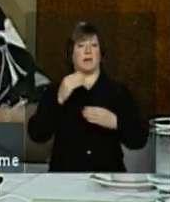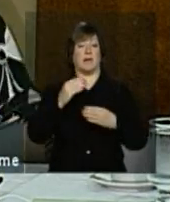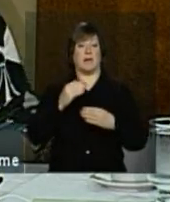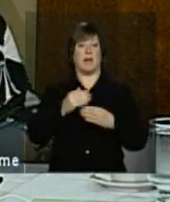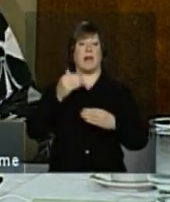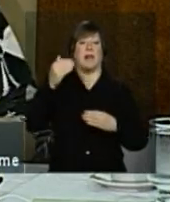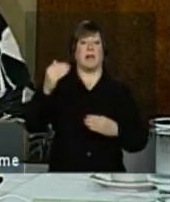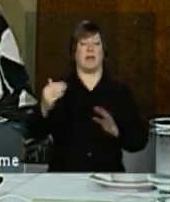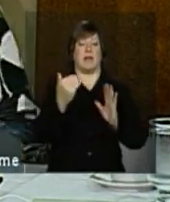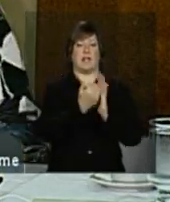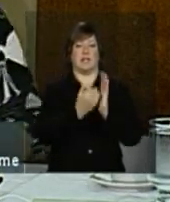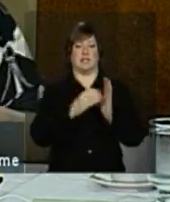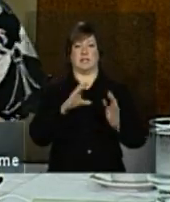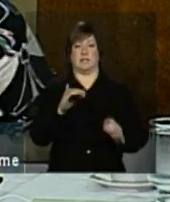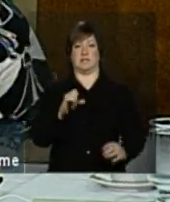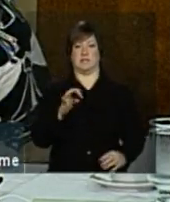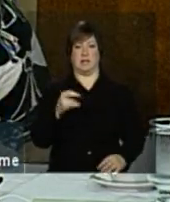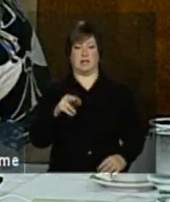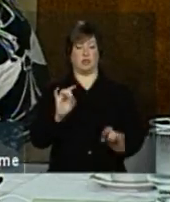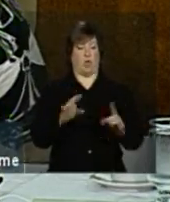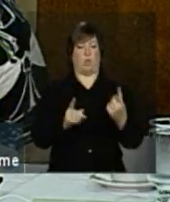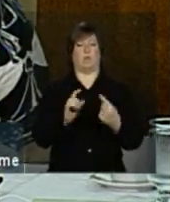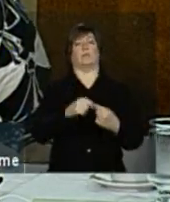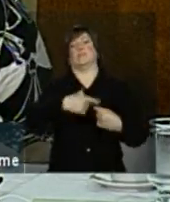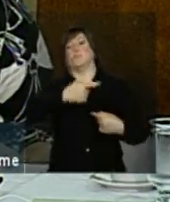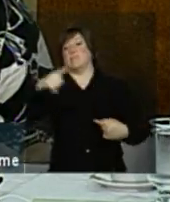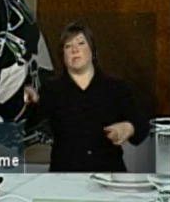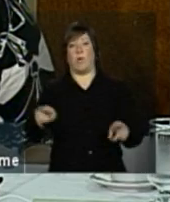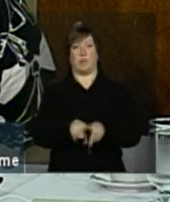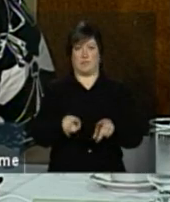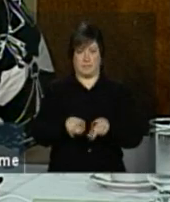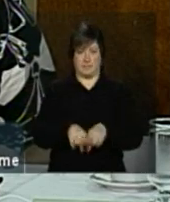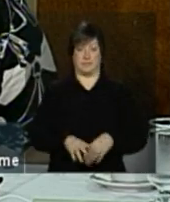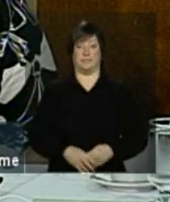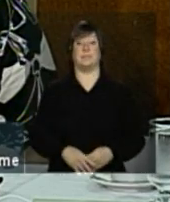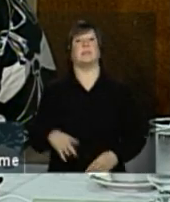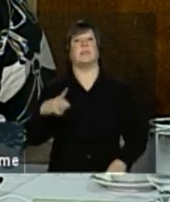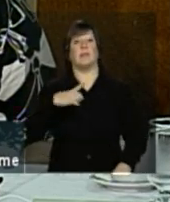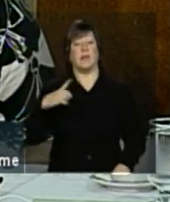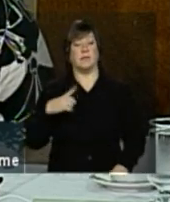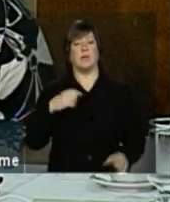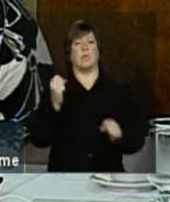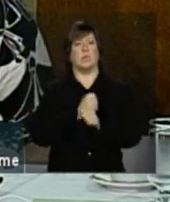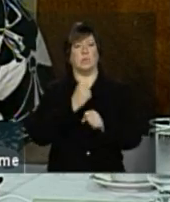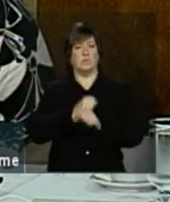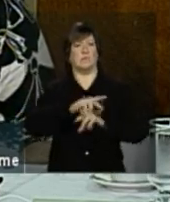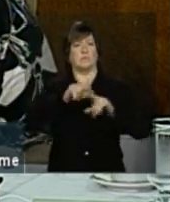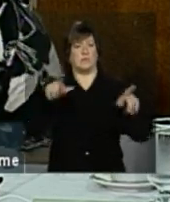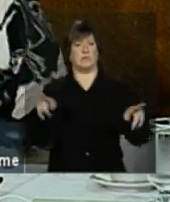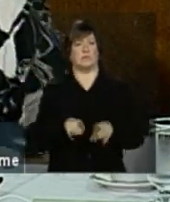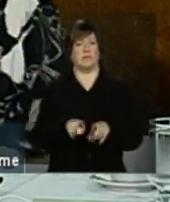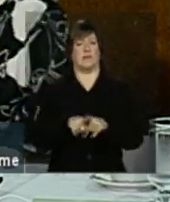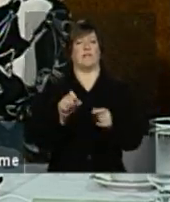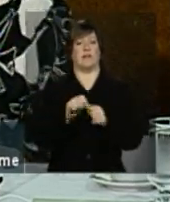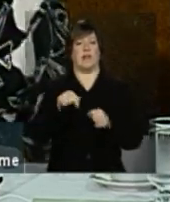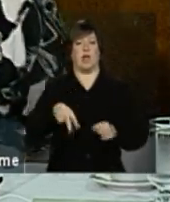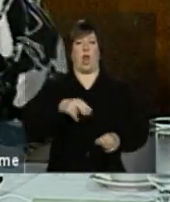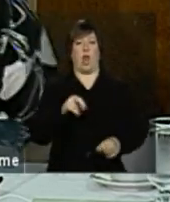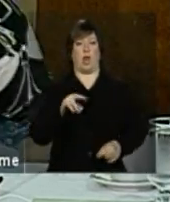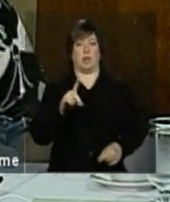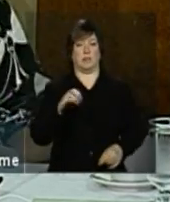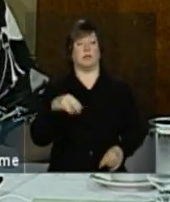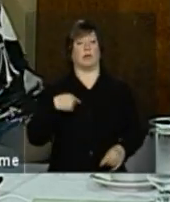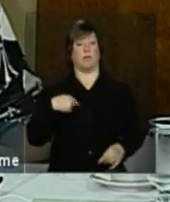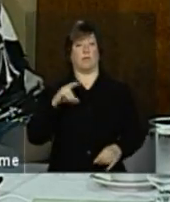agenda de cisternas tem um conjunto de obras que são estruturantes que também estão sendo feitas no nordeste depois eu vou vou mostrar